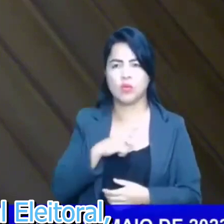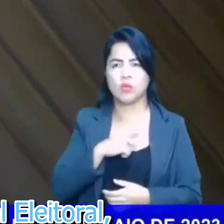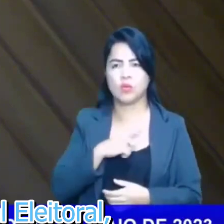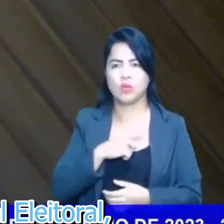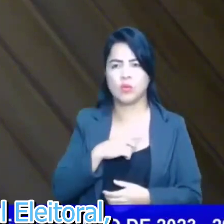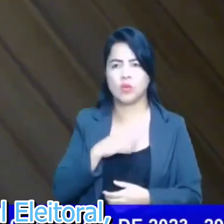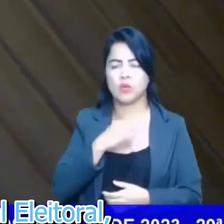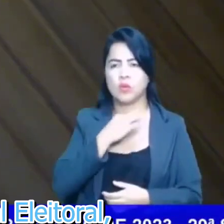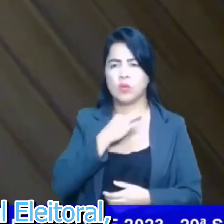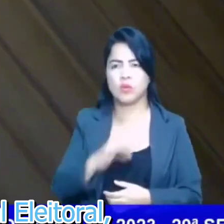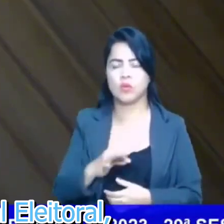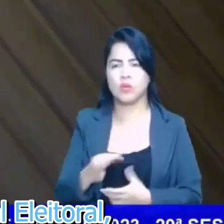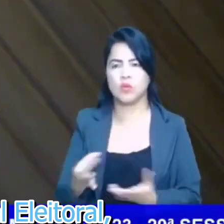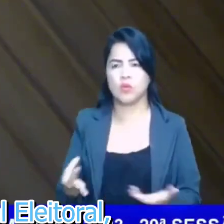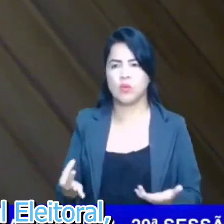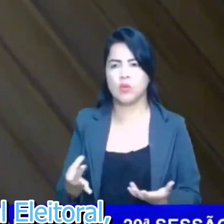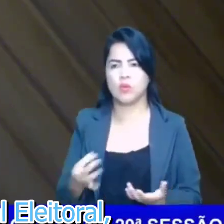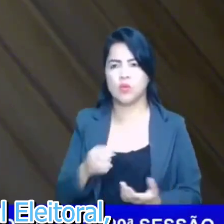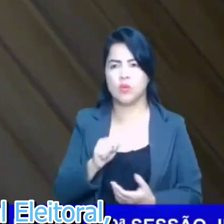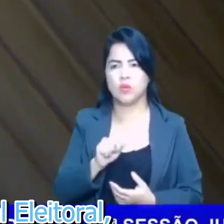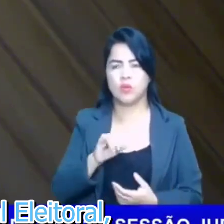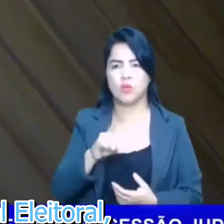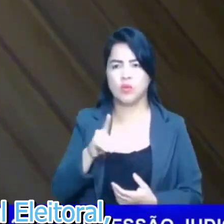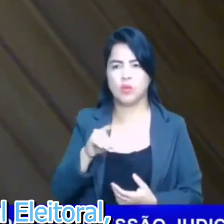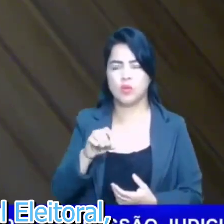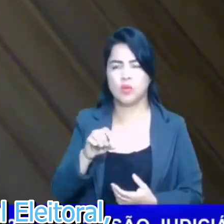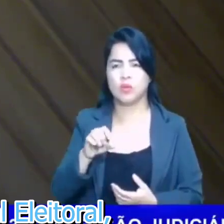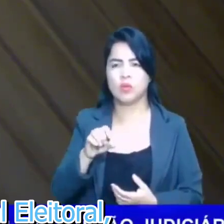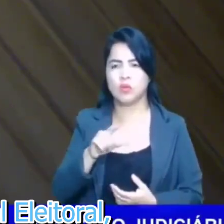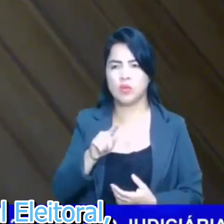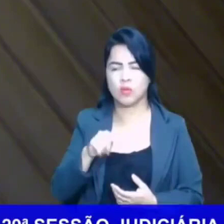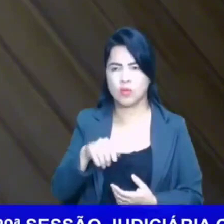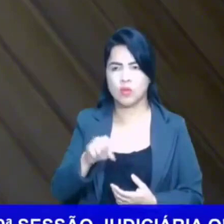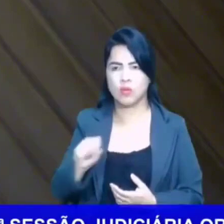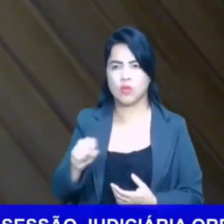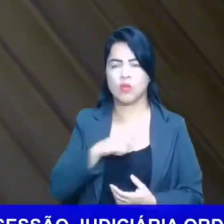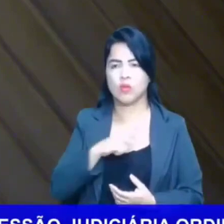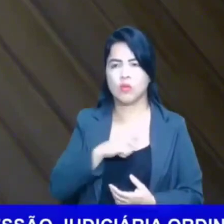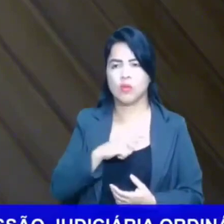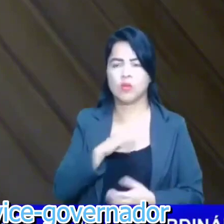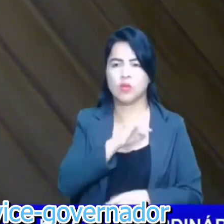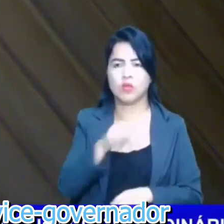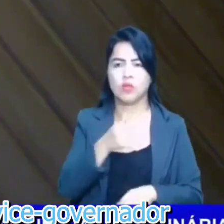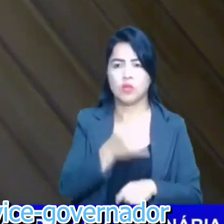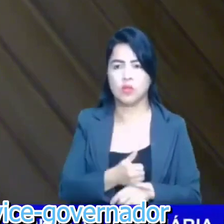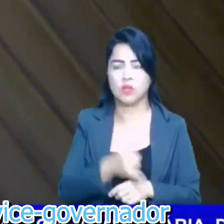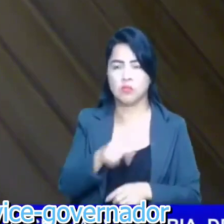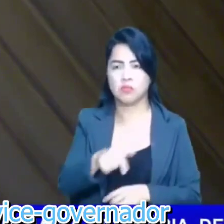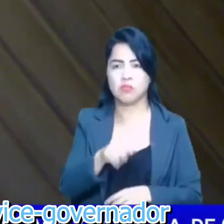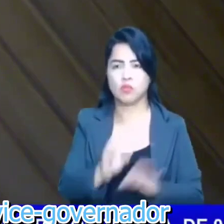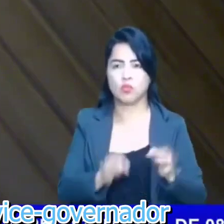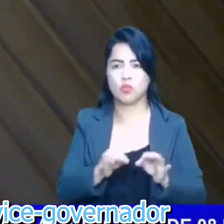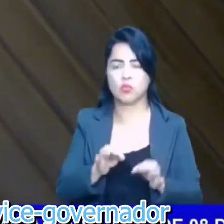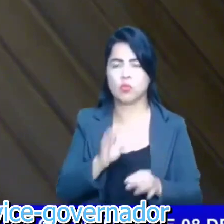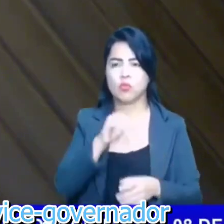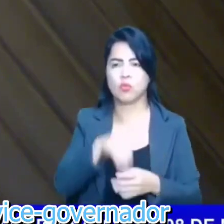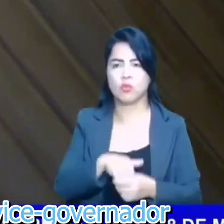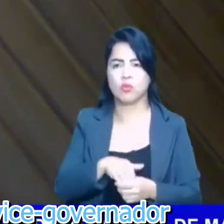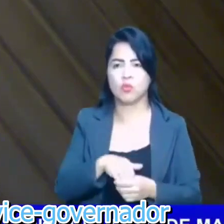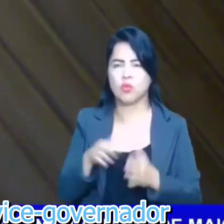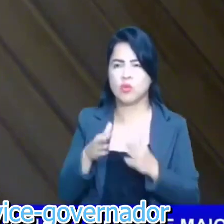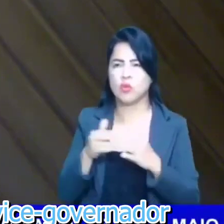terrível AIGE, Ação de Investigação Judicial Eleitoral, com o pedido de cassação